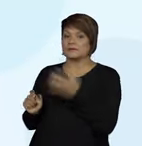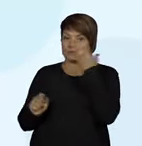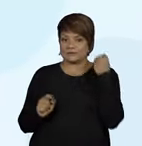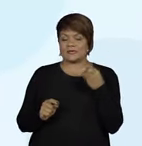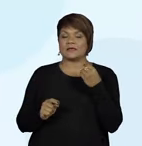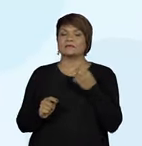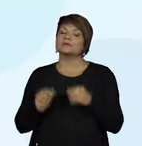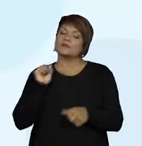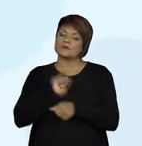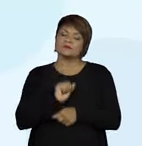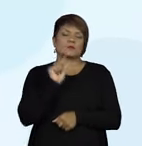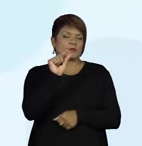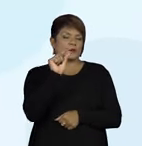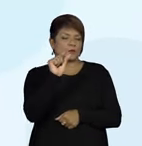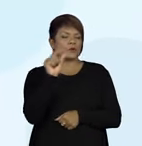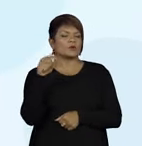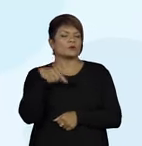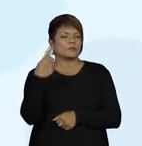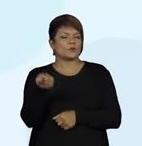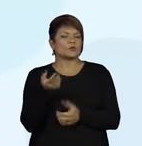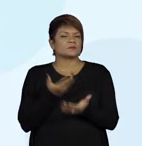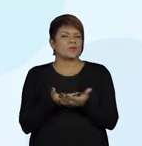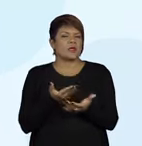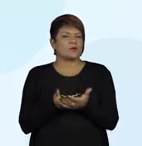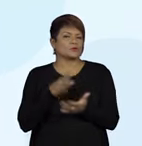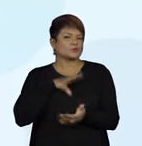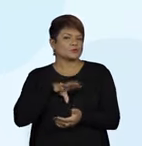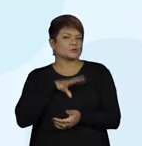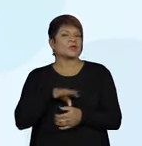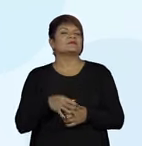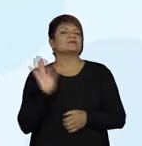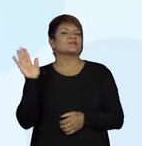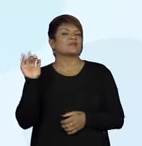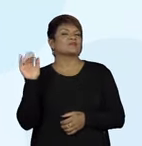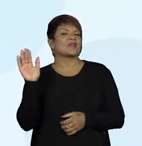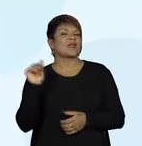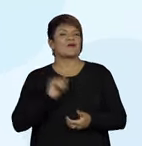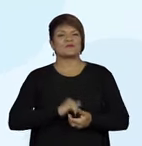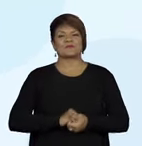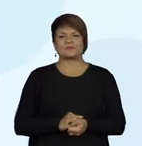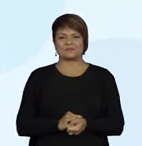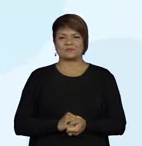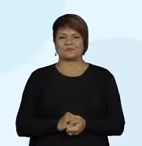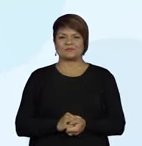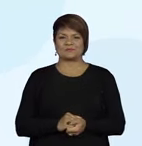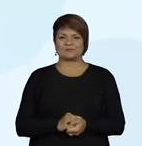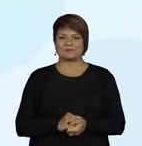espero vocês daqui a pouco na próxima aula de língua portuguesa. Tchau, tchau, pessoal! Tchau, tchau!